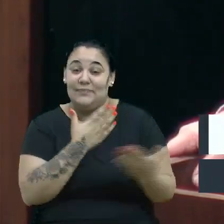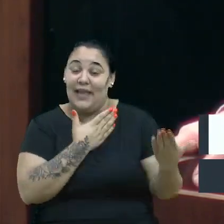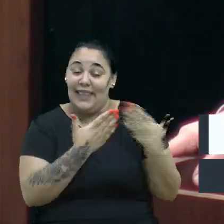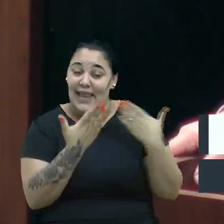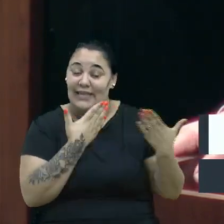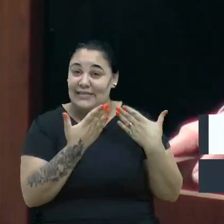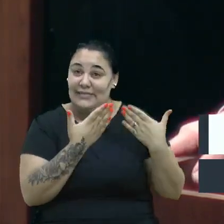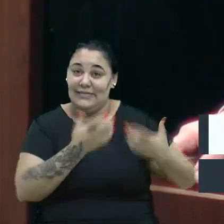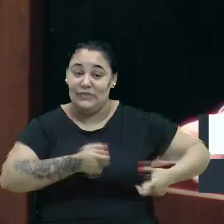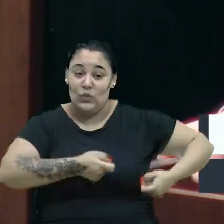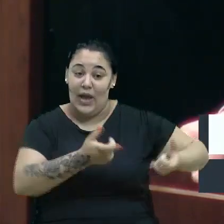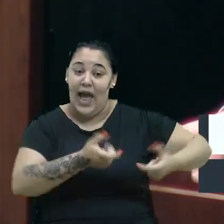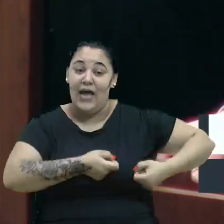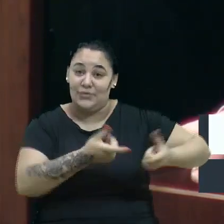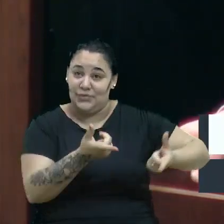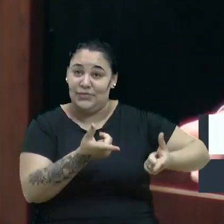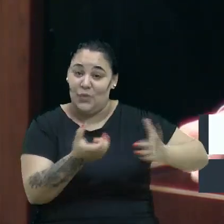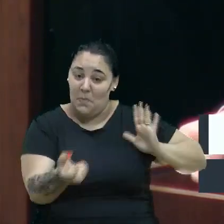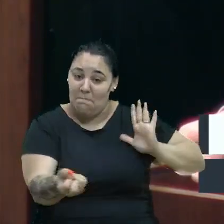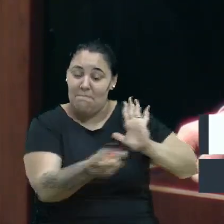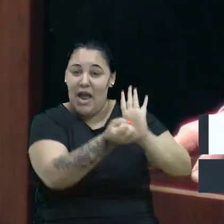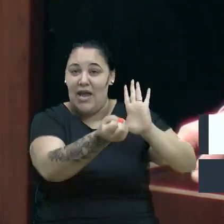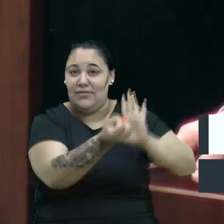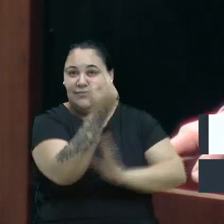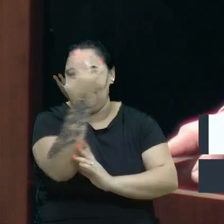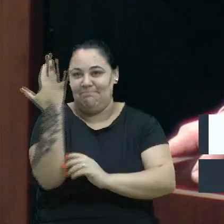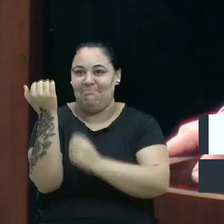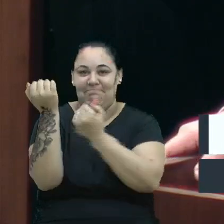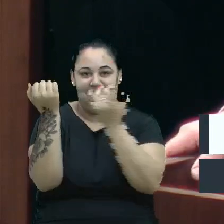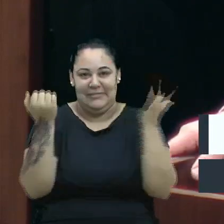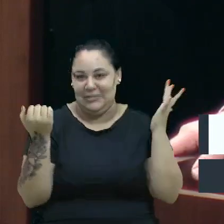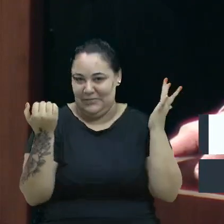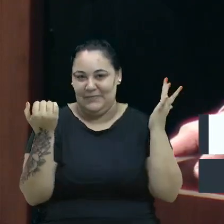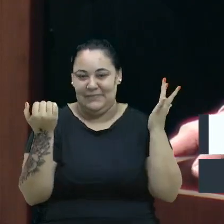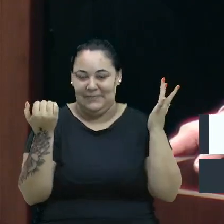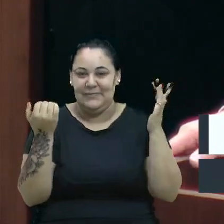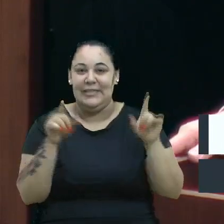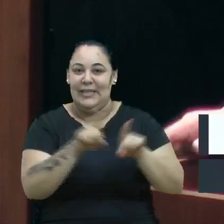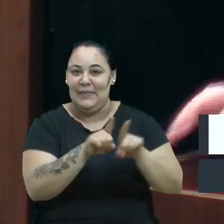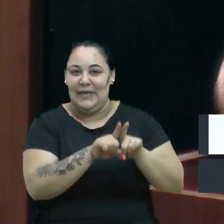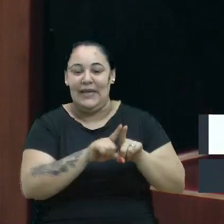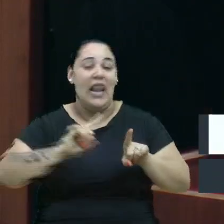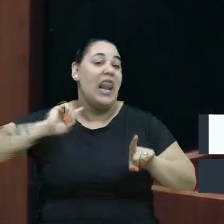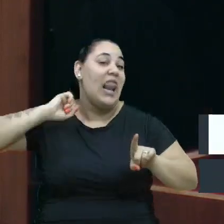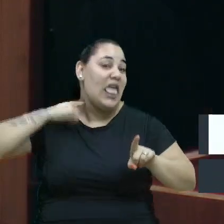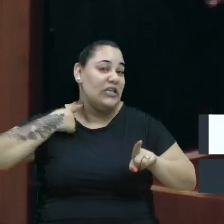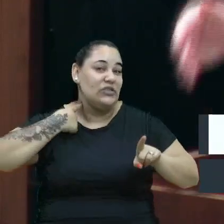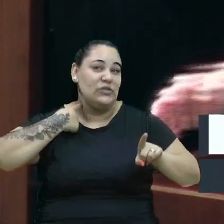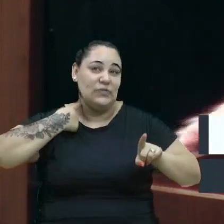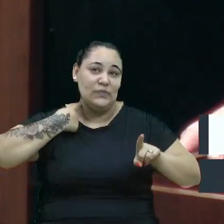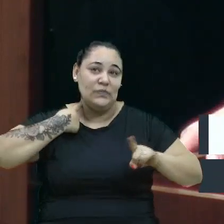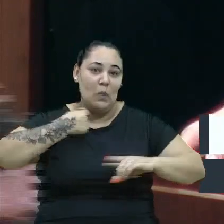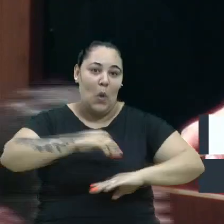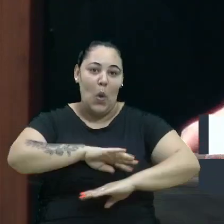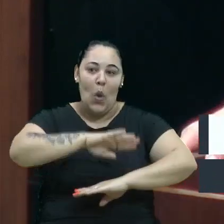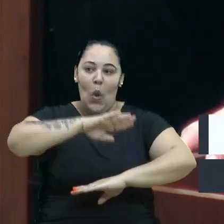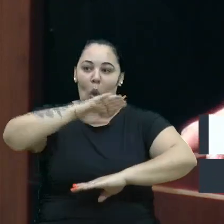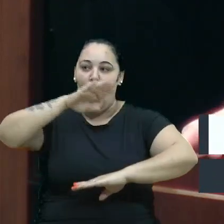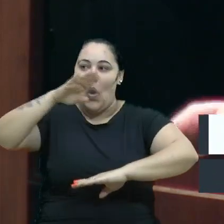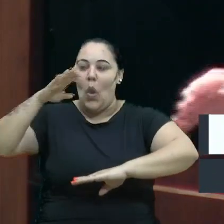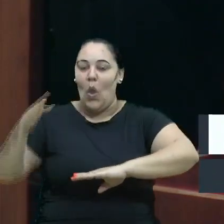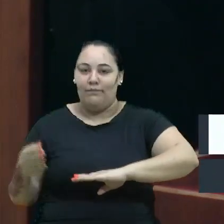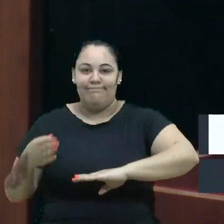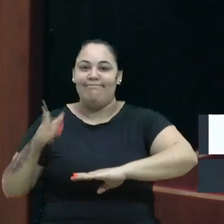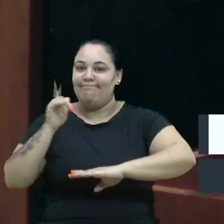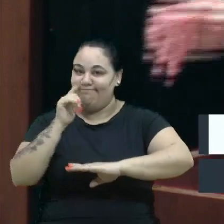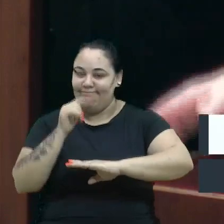custo via impacto na natureza, né, aqueles lixos, aquelas ilhas que estão no oceano, nos oceanos, que